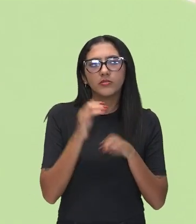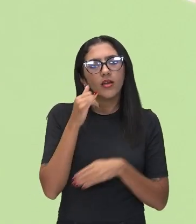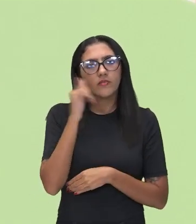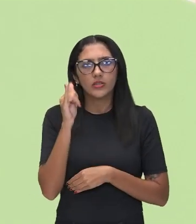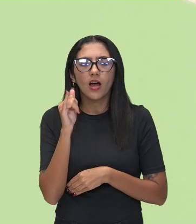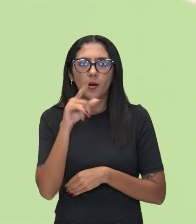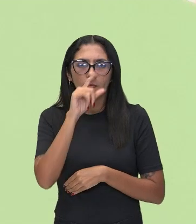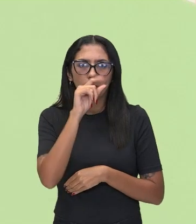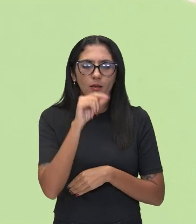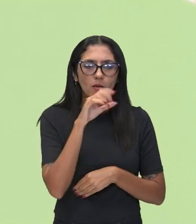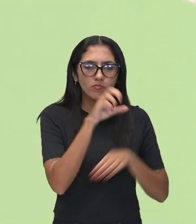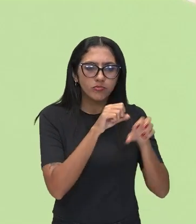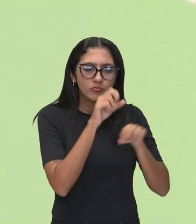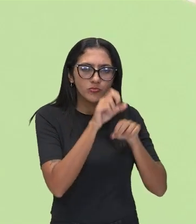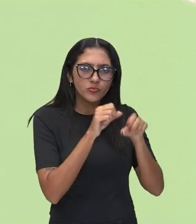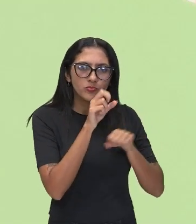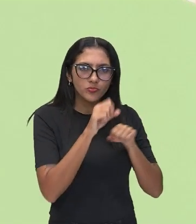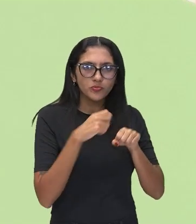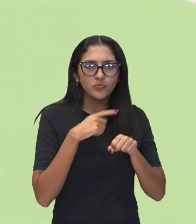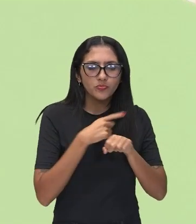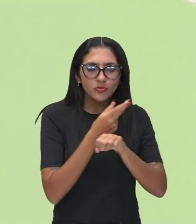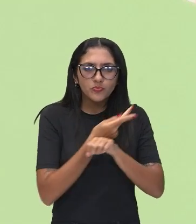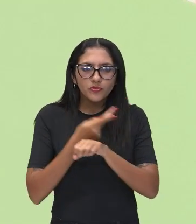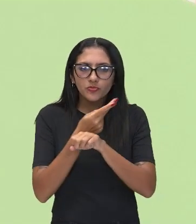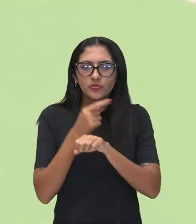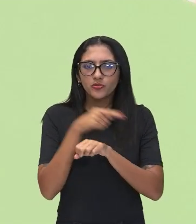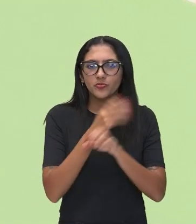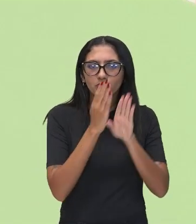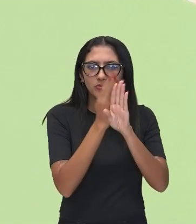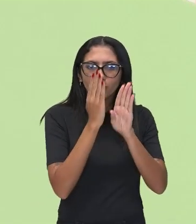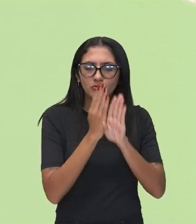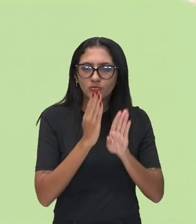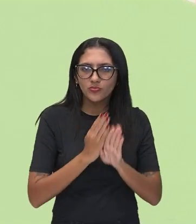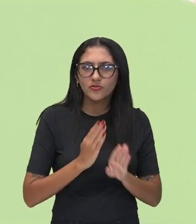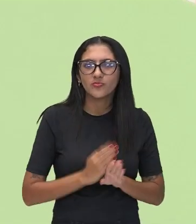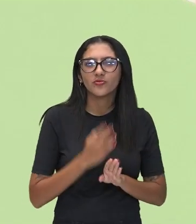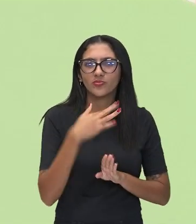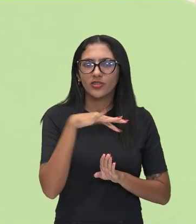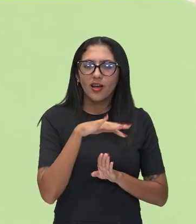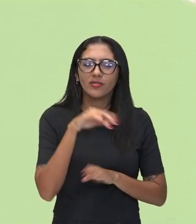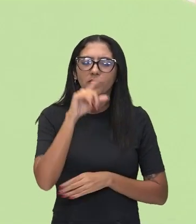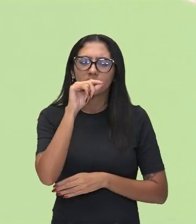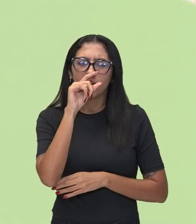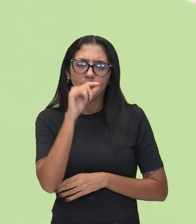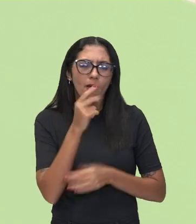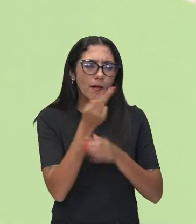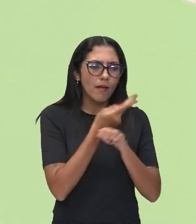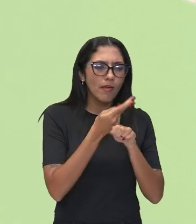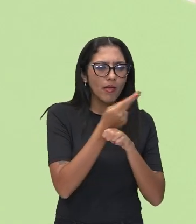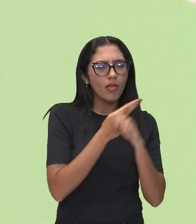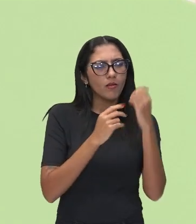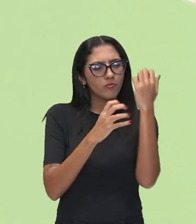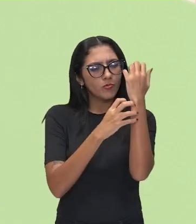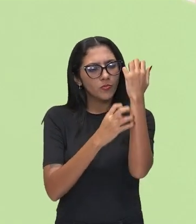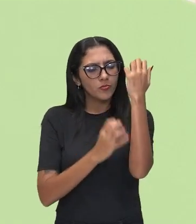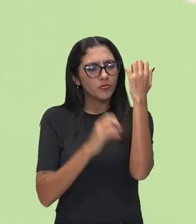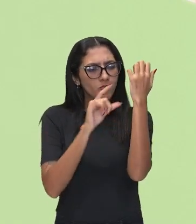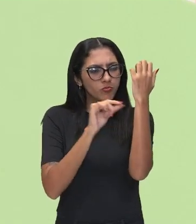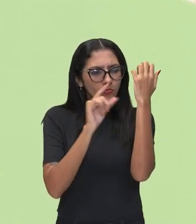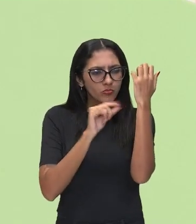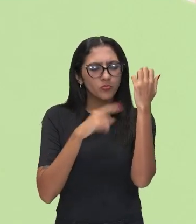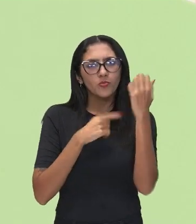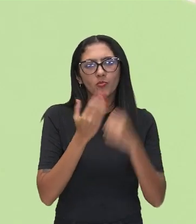pelos passarinhos que lá predavam, né? Um processo de predação, os passarinhos comiam aquelas mariposas para poder